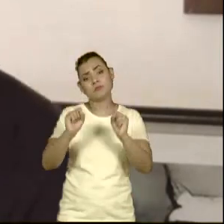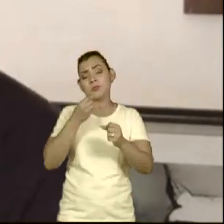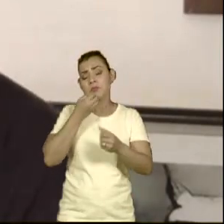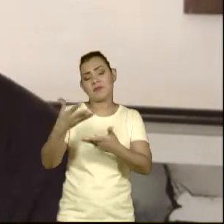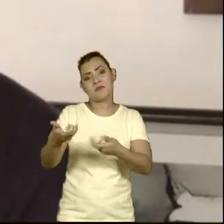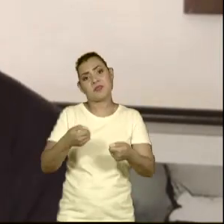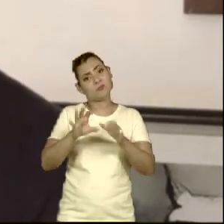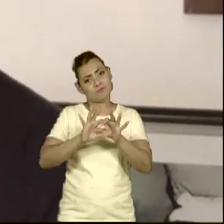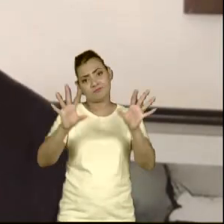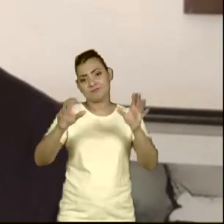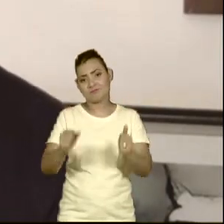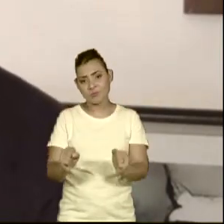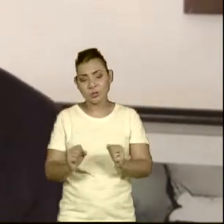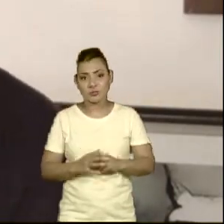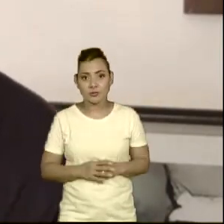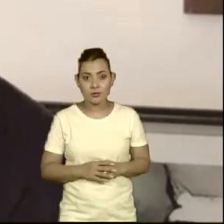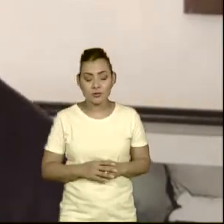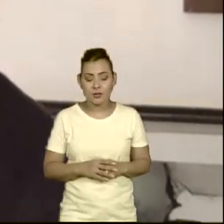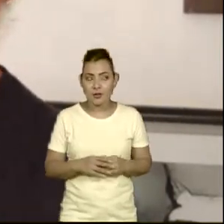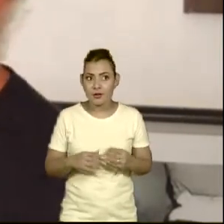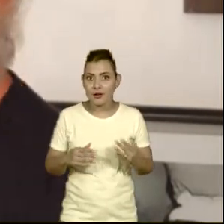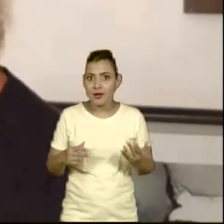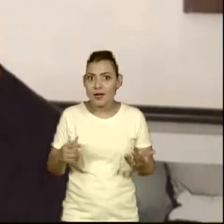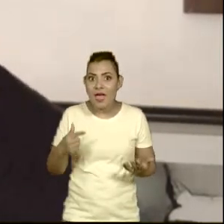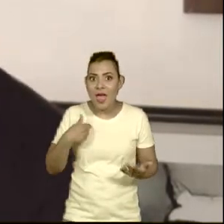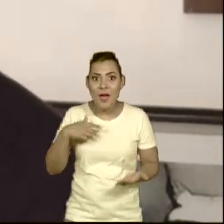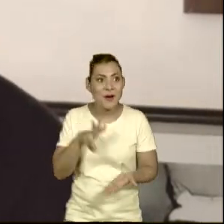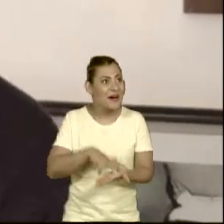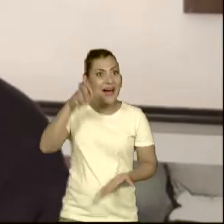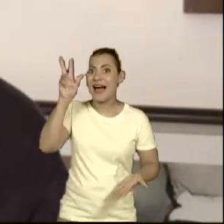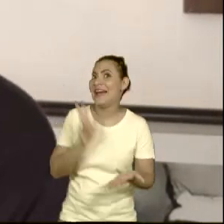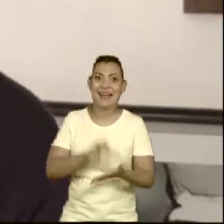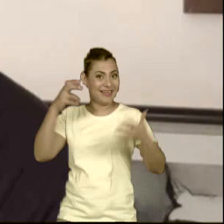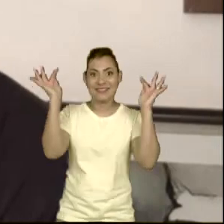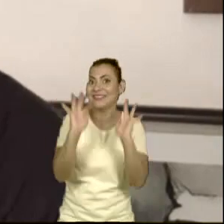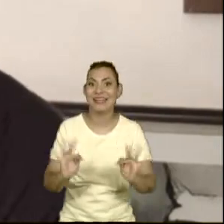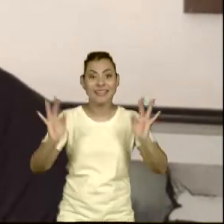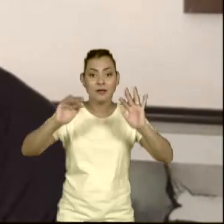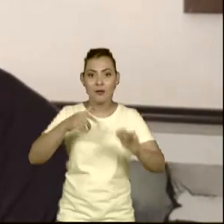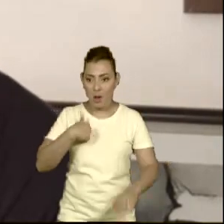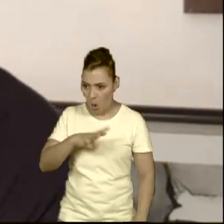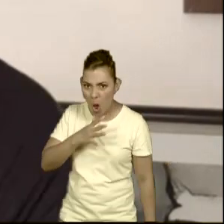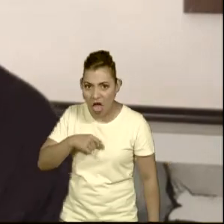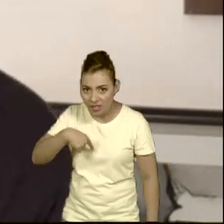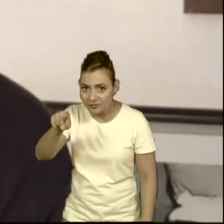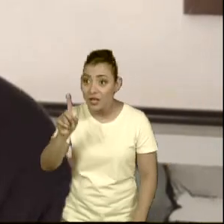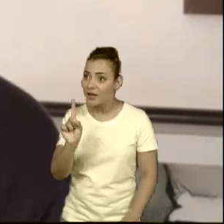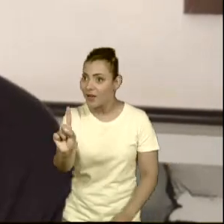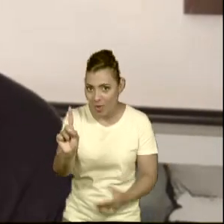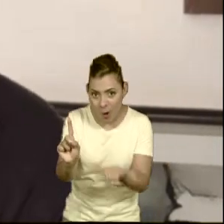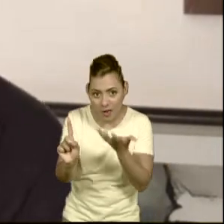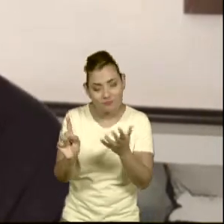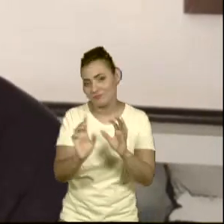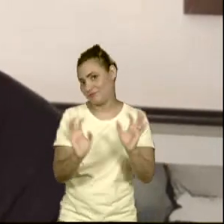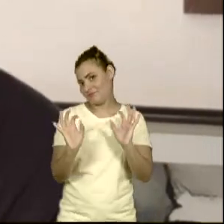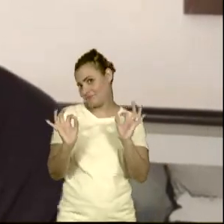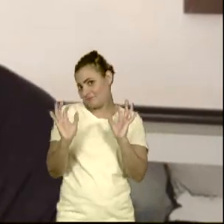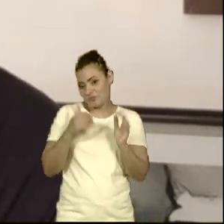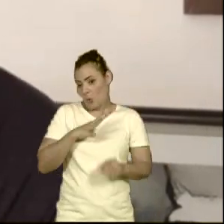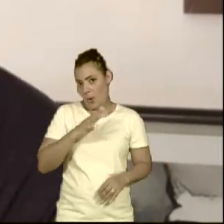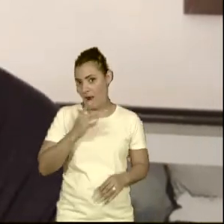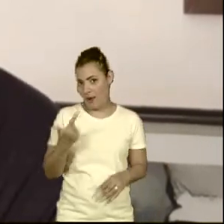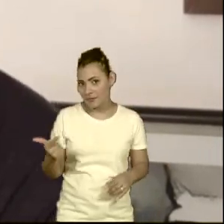muito bem-vindo, fique à vontade. Eu dava pulos de alegria, muito feliz, mas claro, eu não tinha nem coragem para chegar e falar, eu quero, enfim,